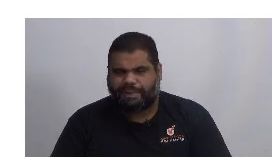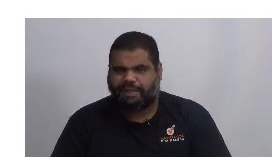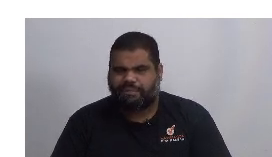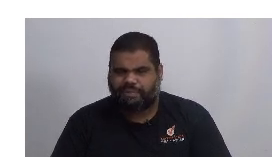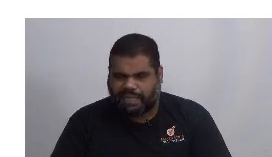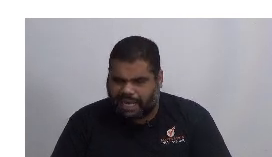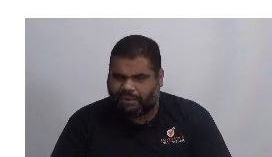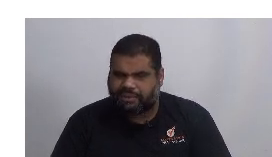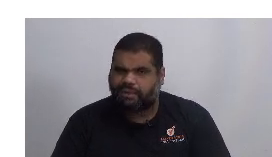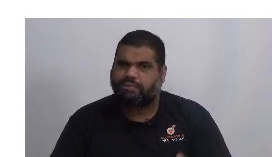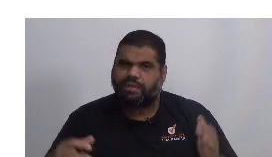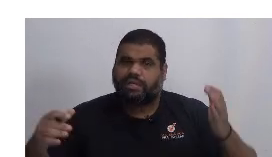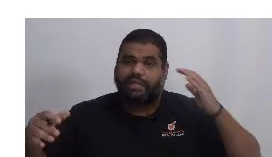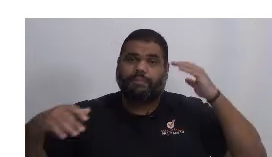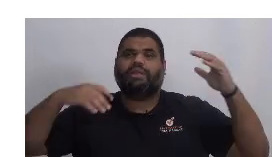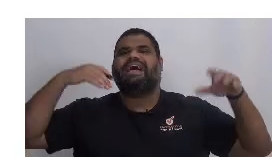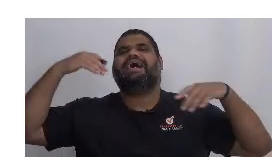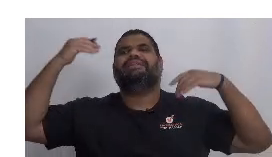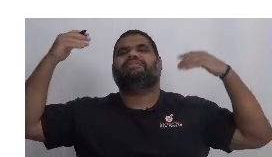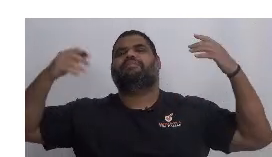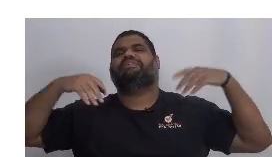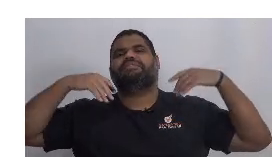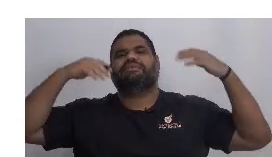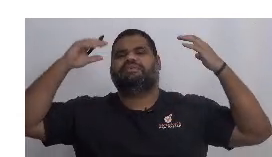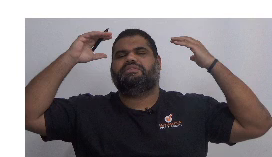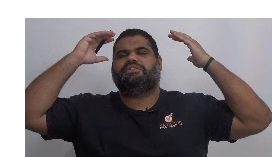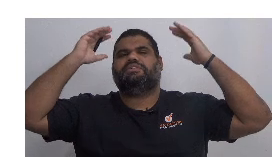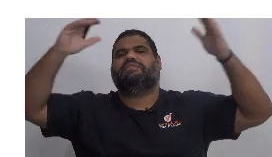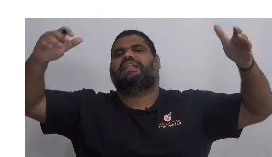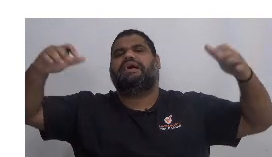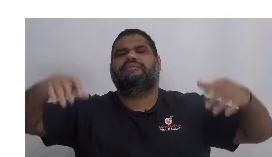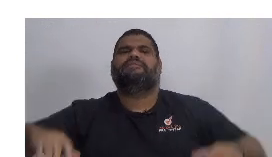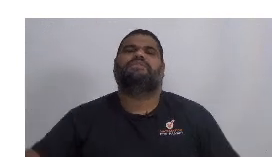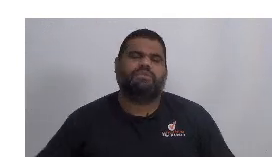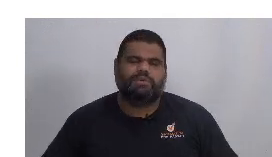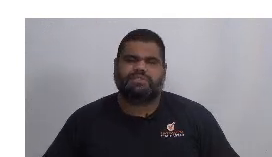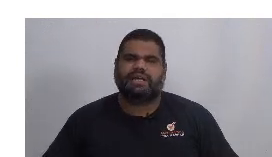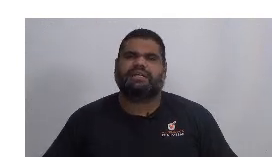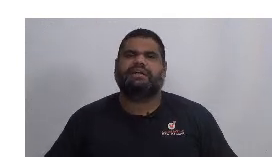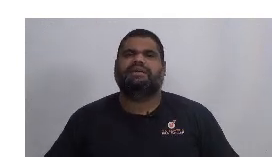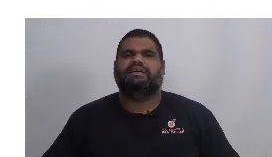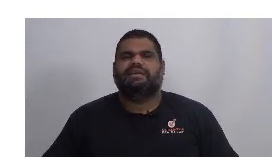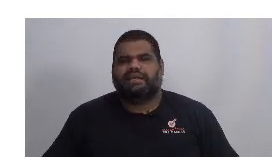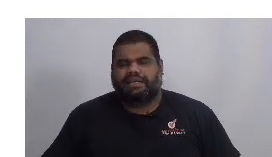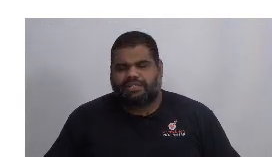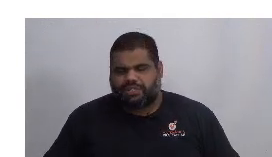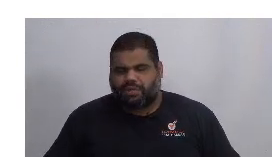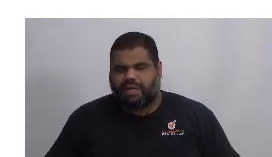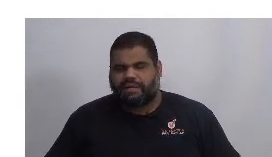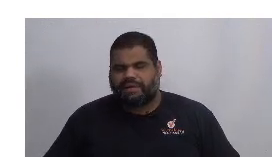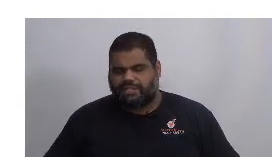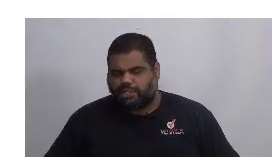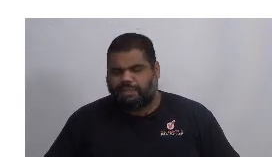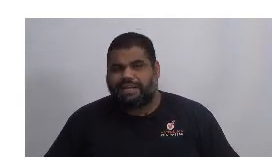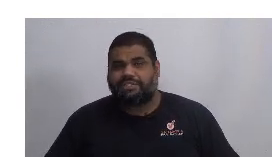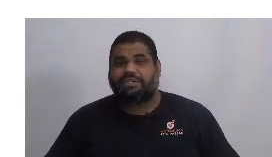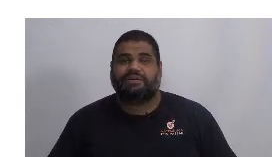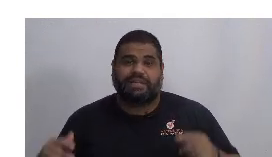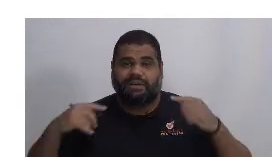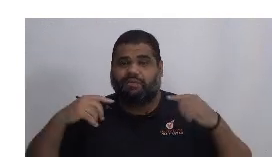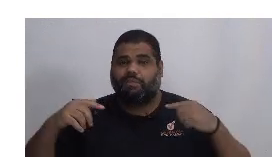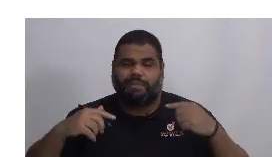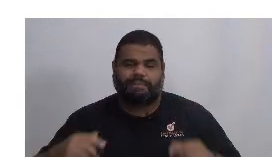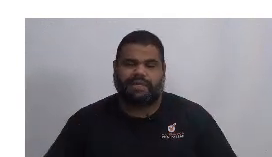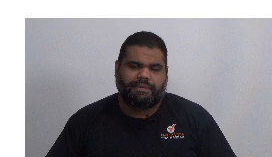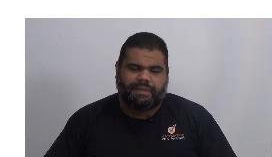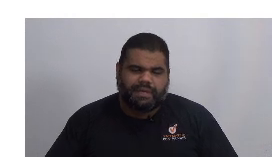um papinho. Legal? Então, tá bolado, tá pensando em desistir? Vai lá no meu Instagram que a gente troca, a gente bate,